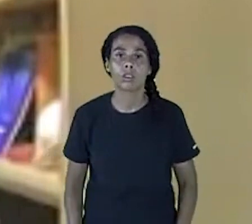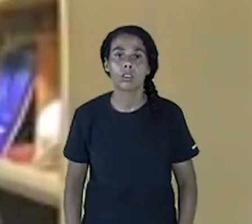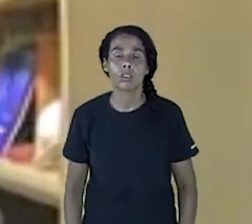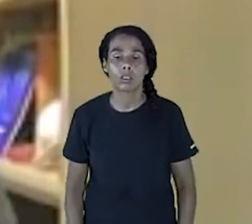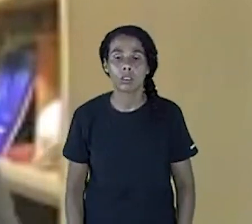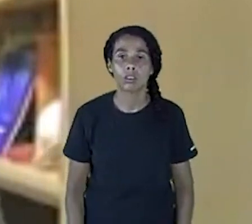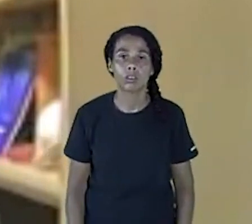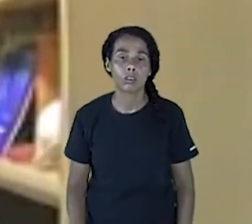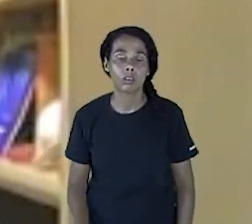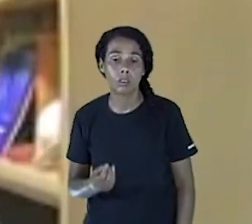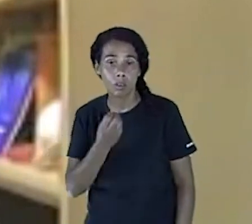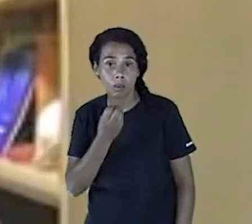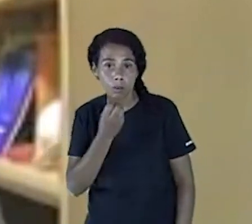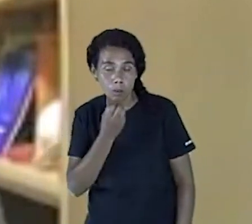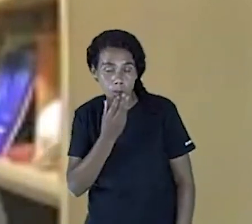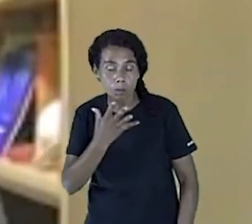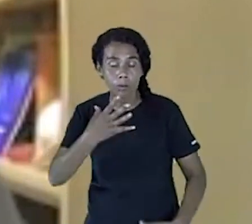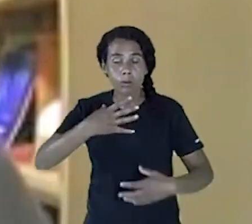tem